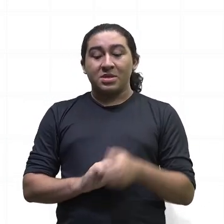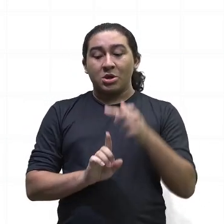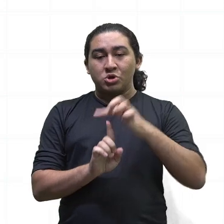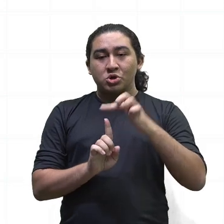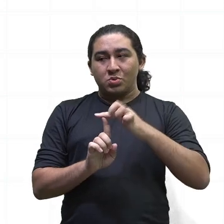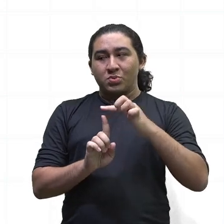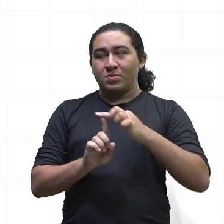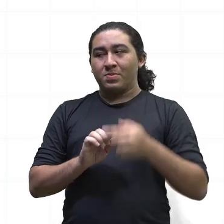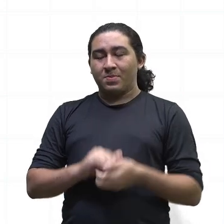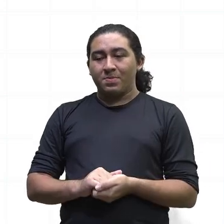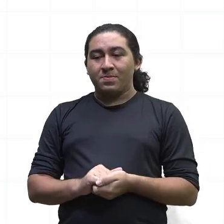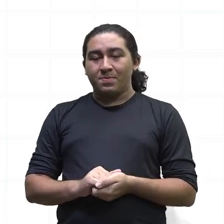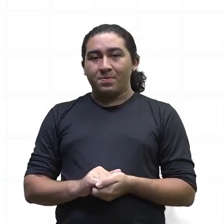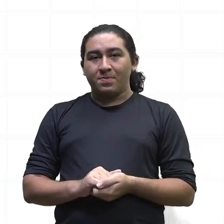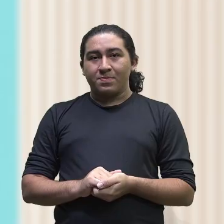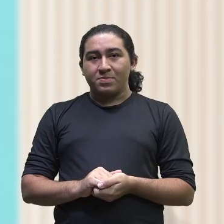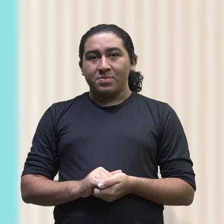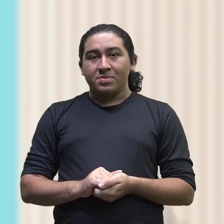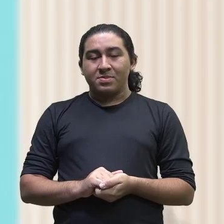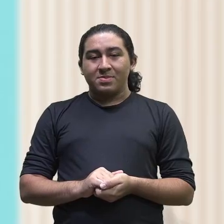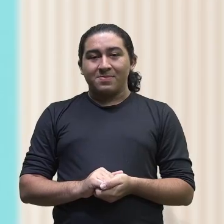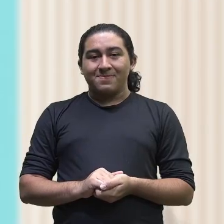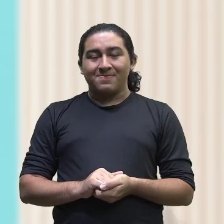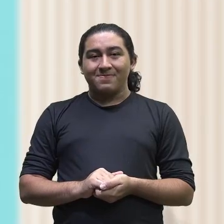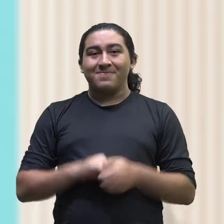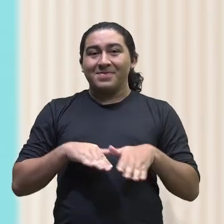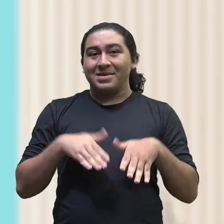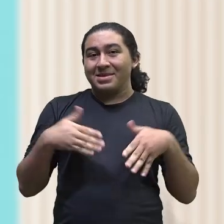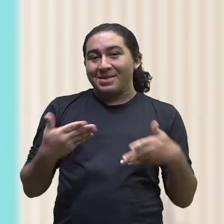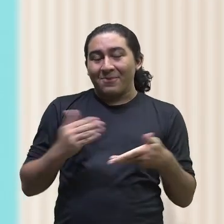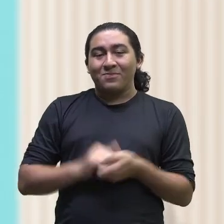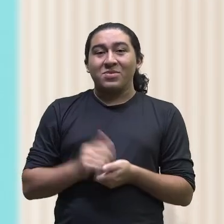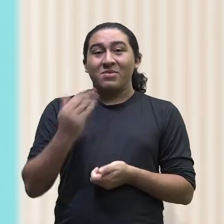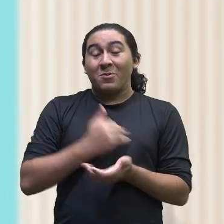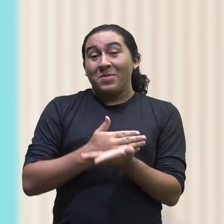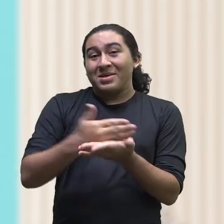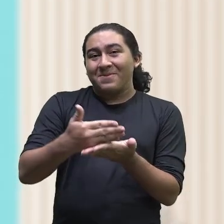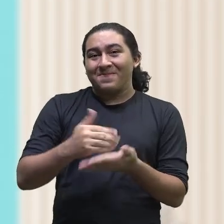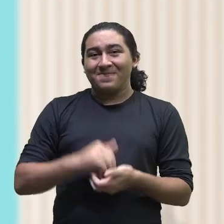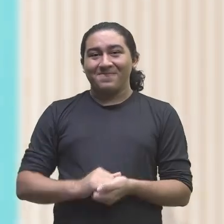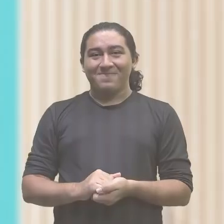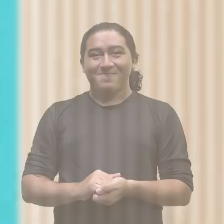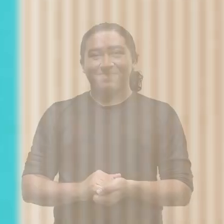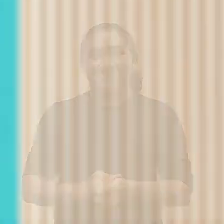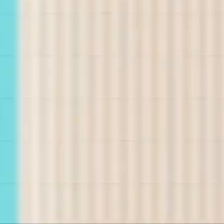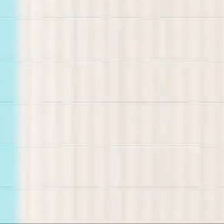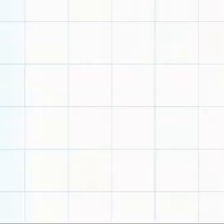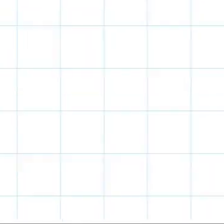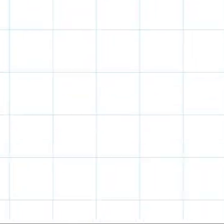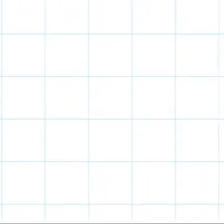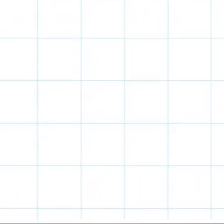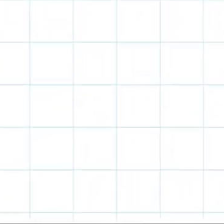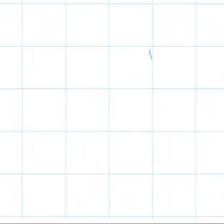e indireto. Então, vamos para a nossa aula?